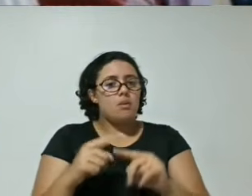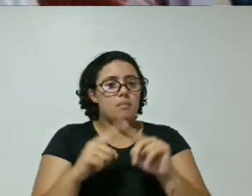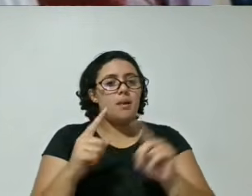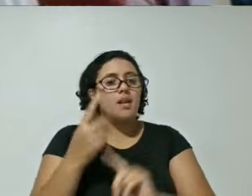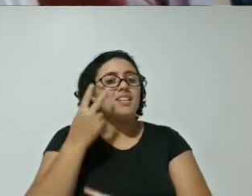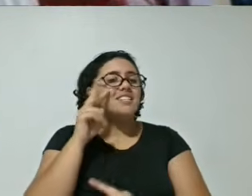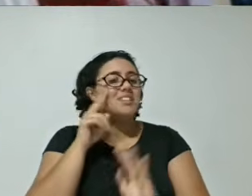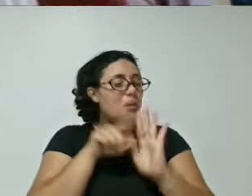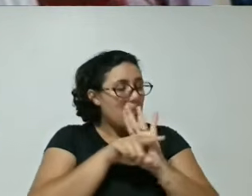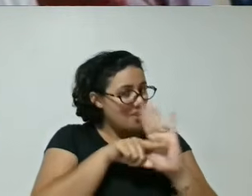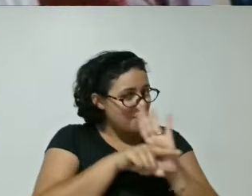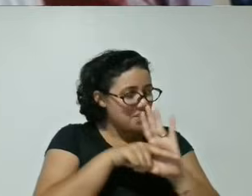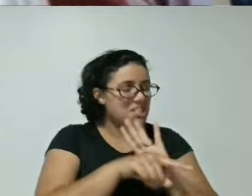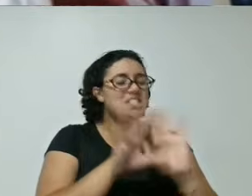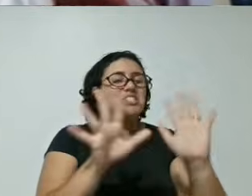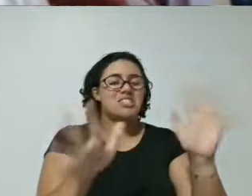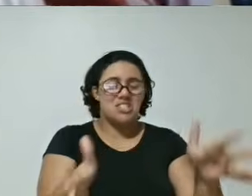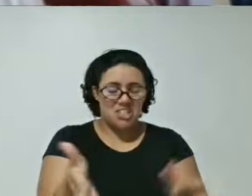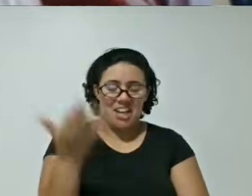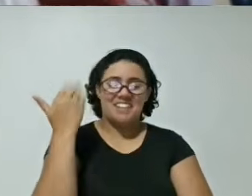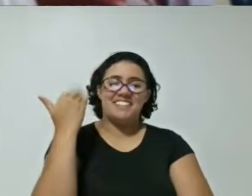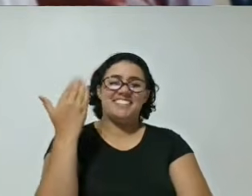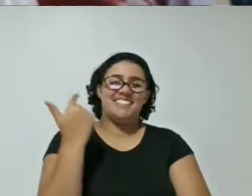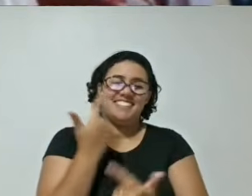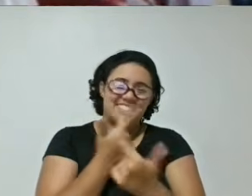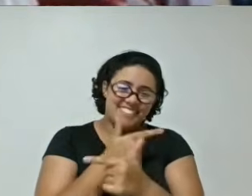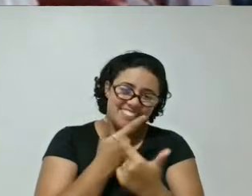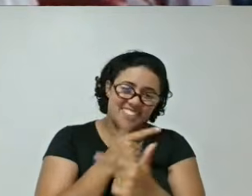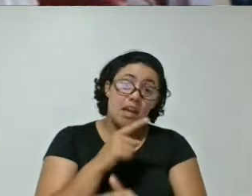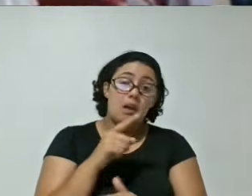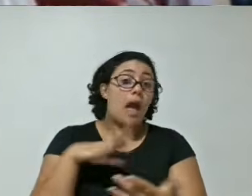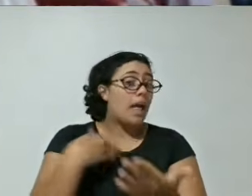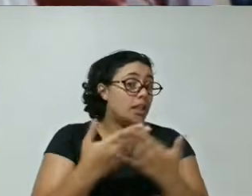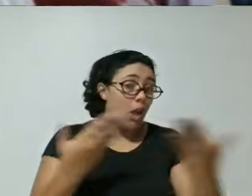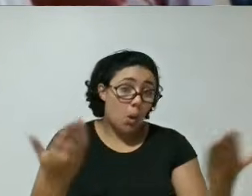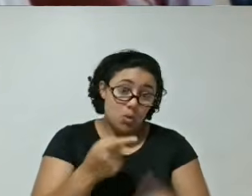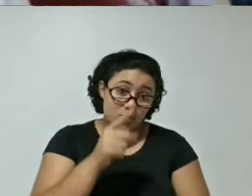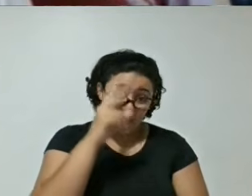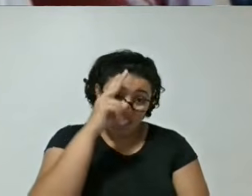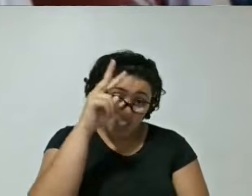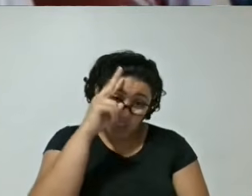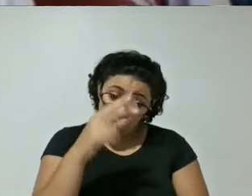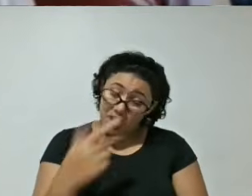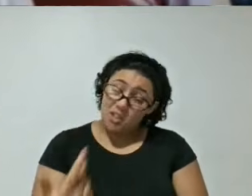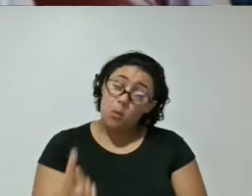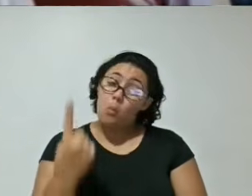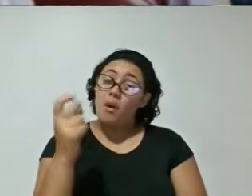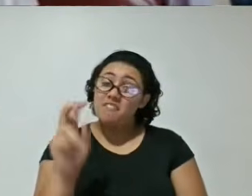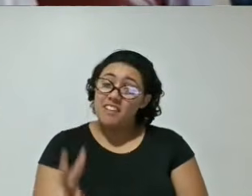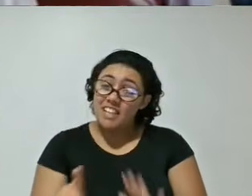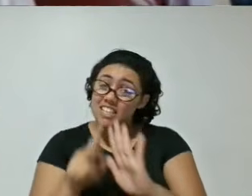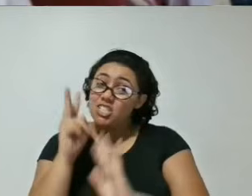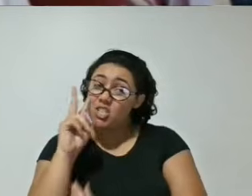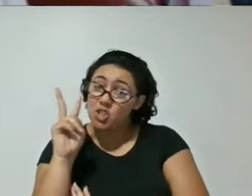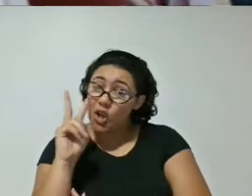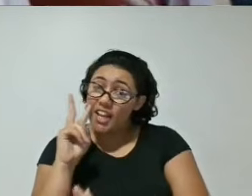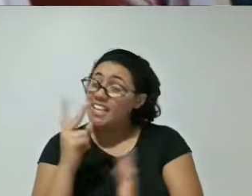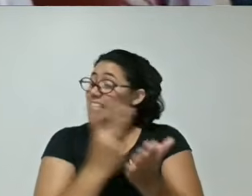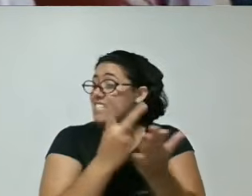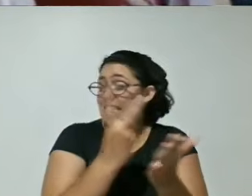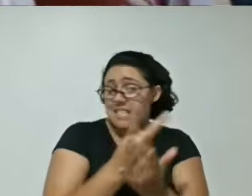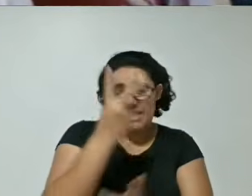assim, já. Você foi, não, você ainda é uma vez historiador, historiador. É o investigador, somos